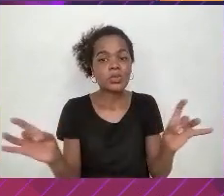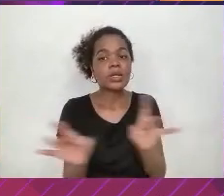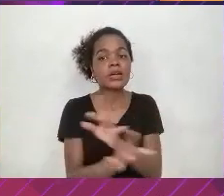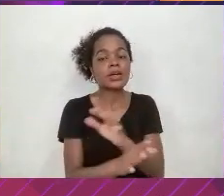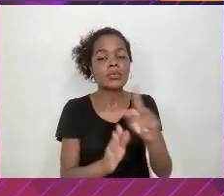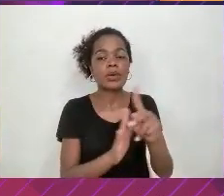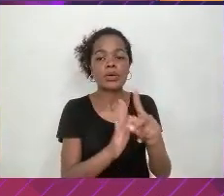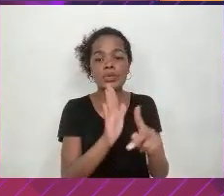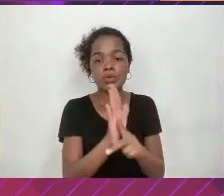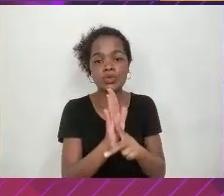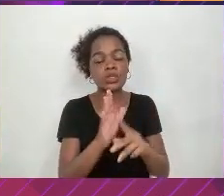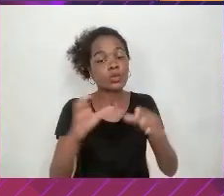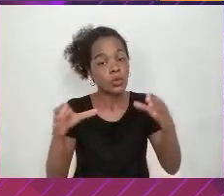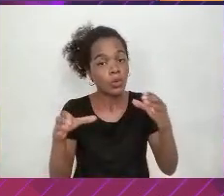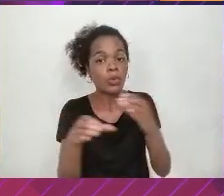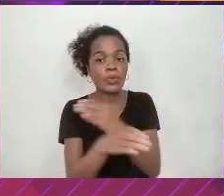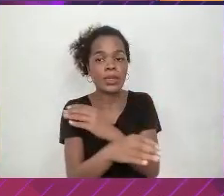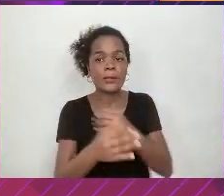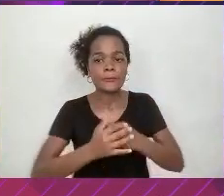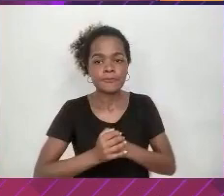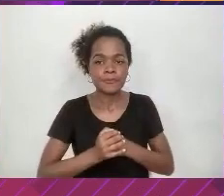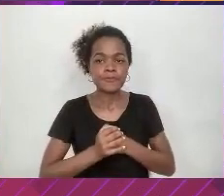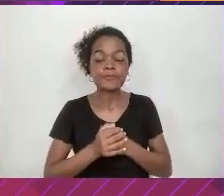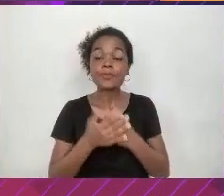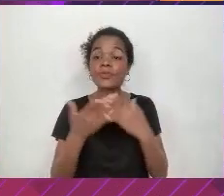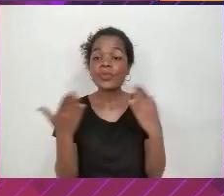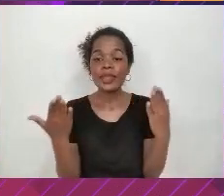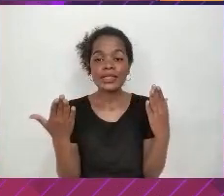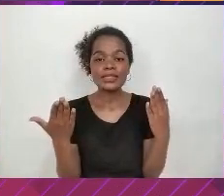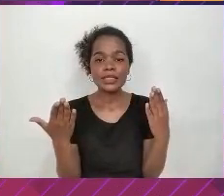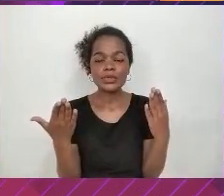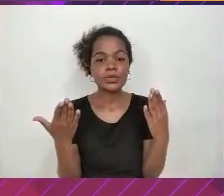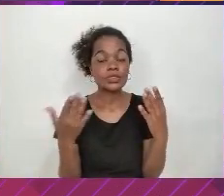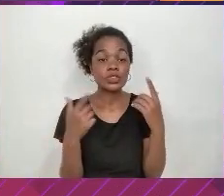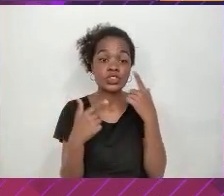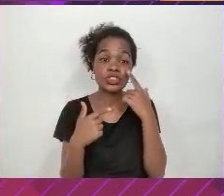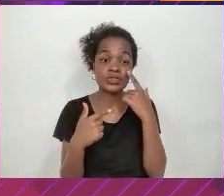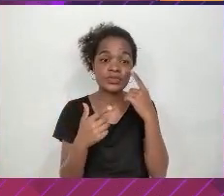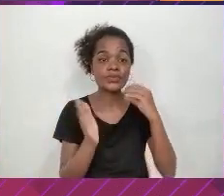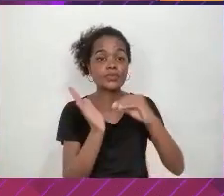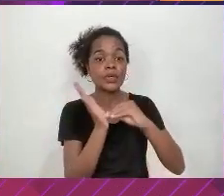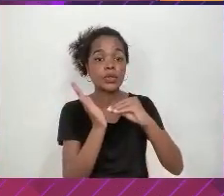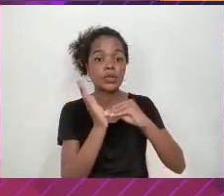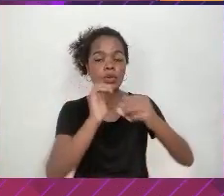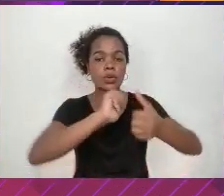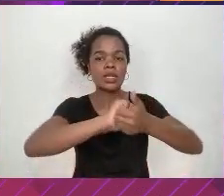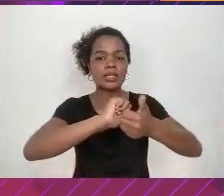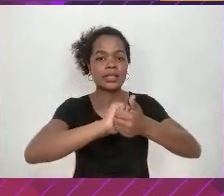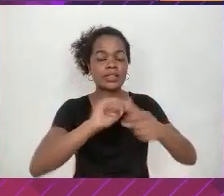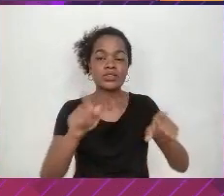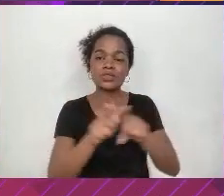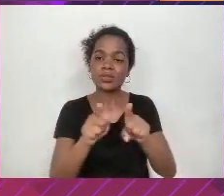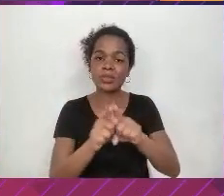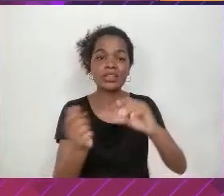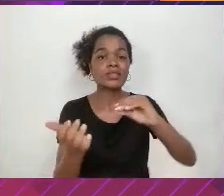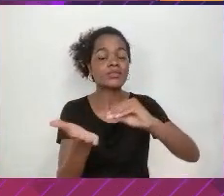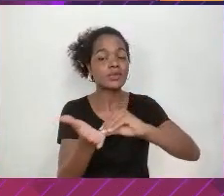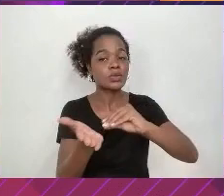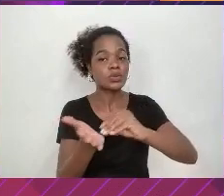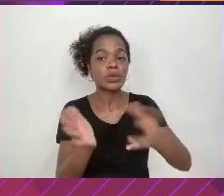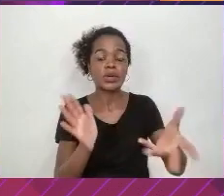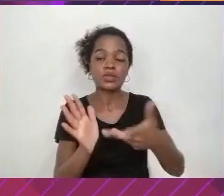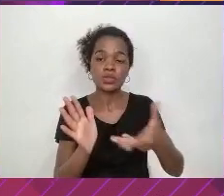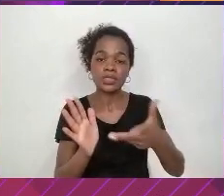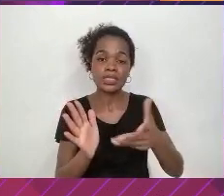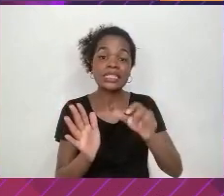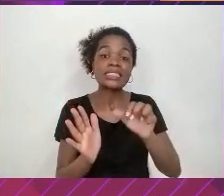por inteiro. Então, a gente não entregou com qualidade, a gente não entregou nem com agilidade, se a gente conseguir entregar o